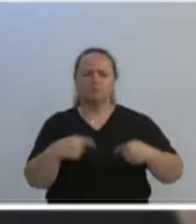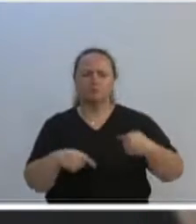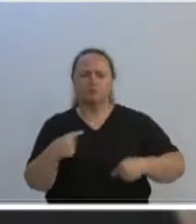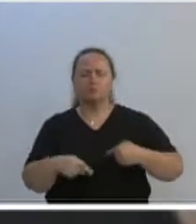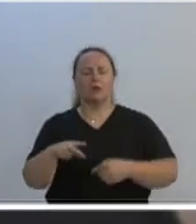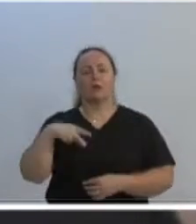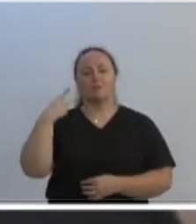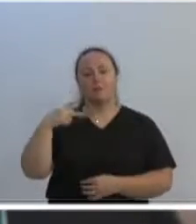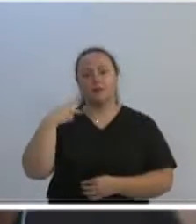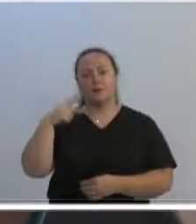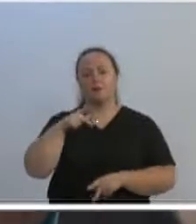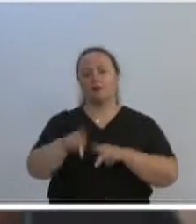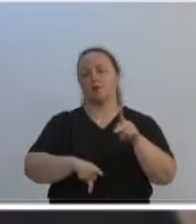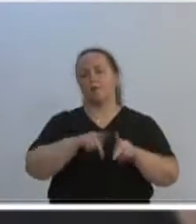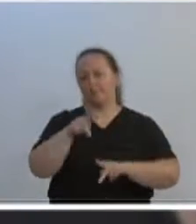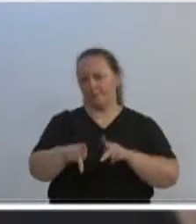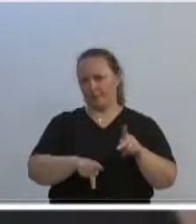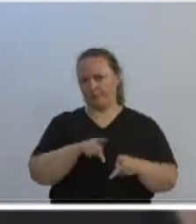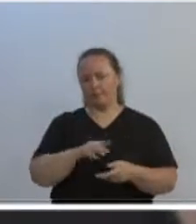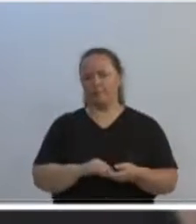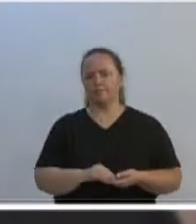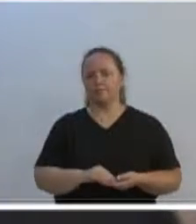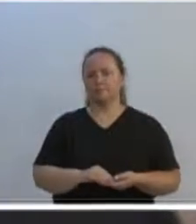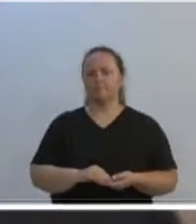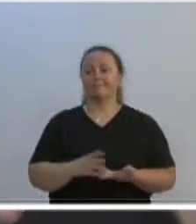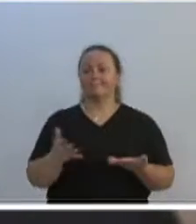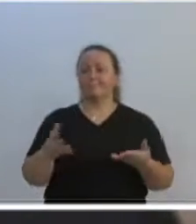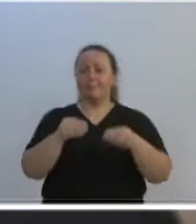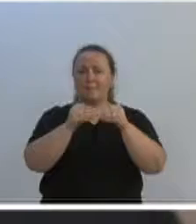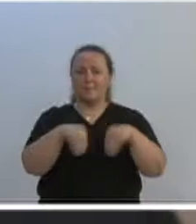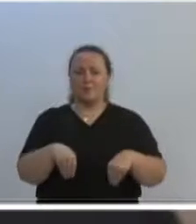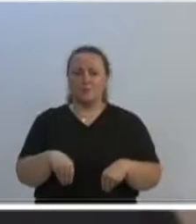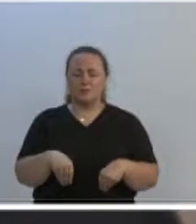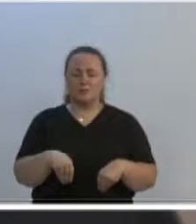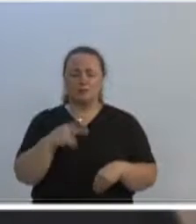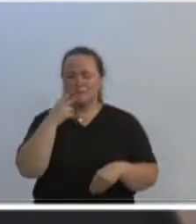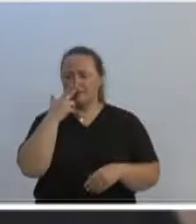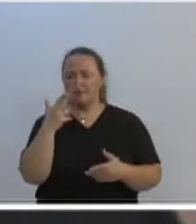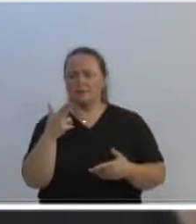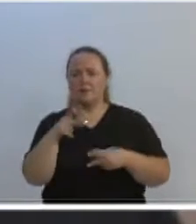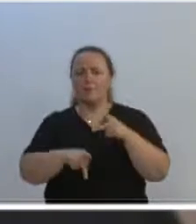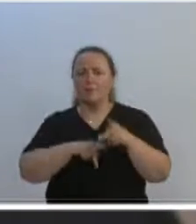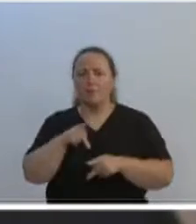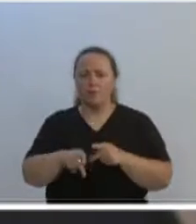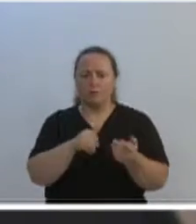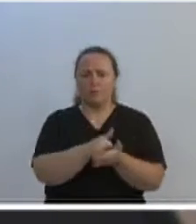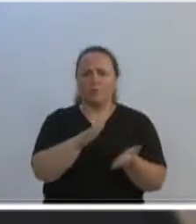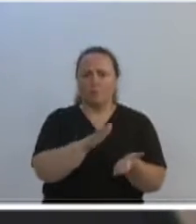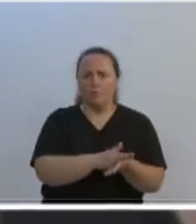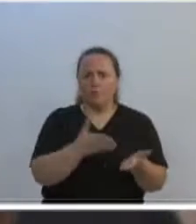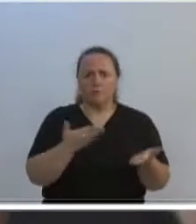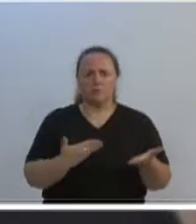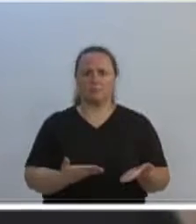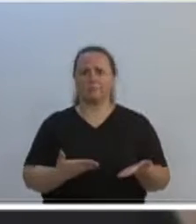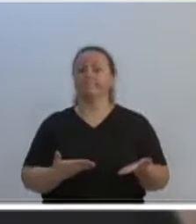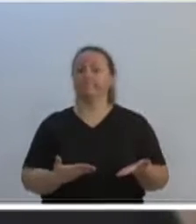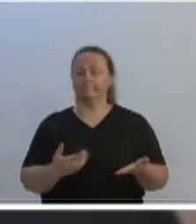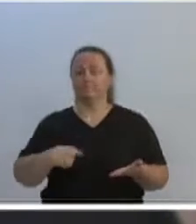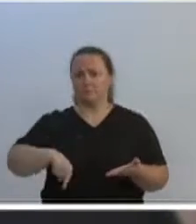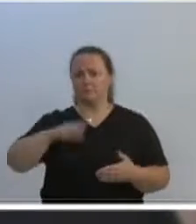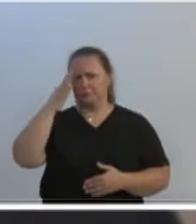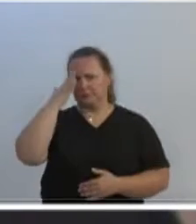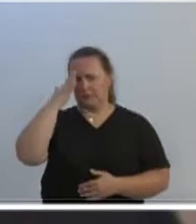com a população. Se a população vai ser penalizada e vai pagar uma multa nesse valor que o senhor acabou de citar, que a gente sabe bem